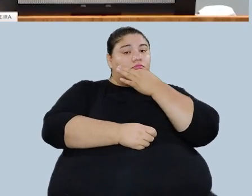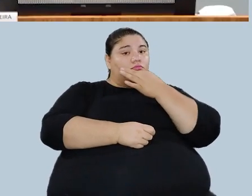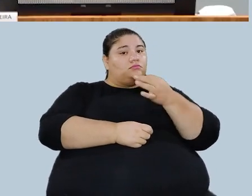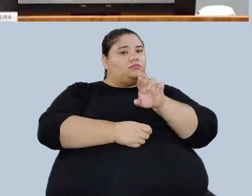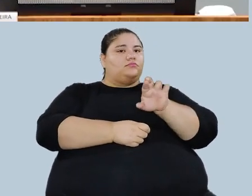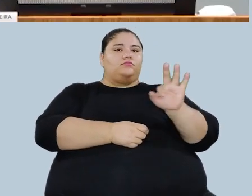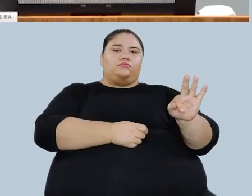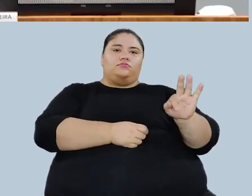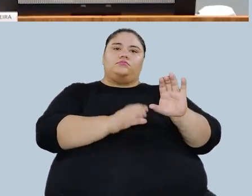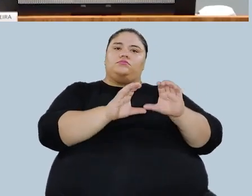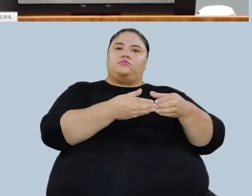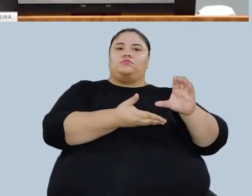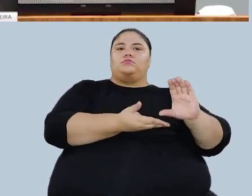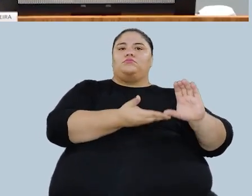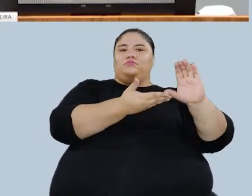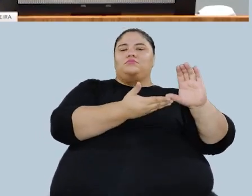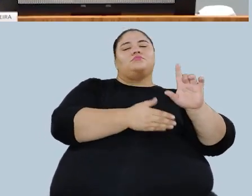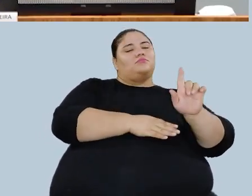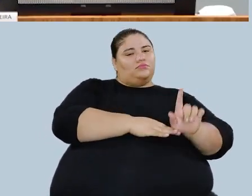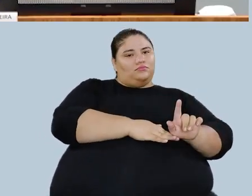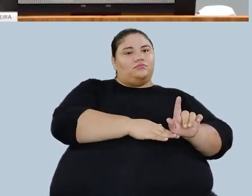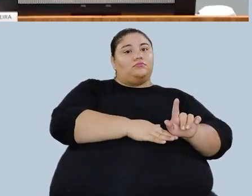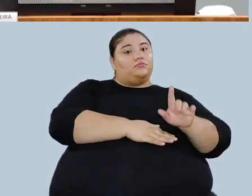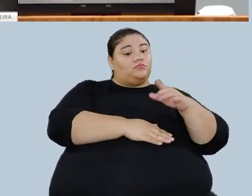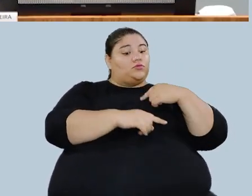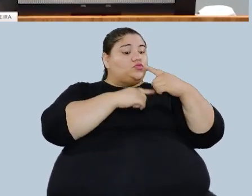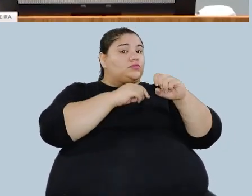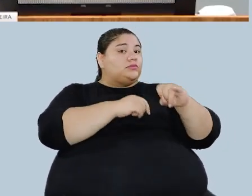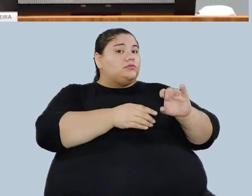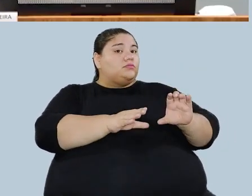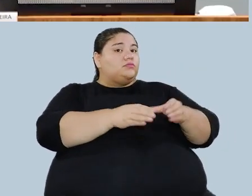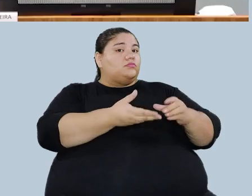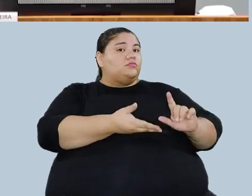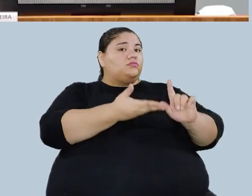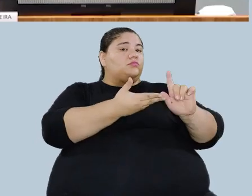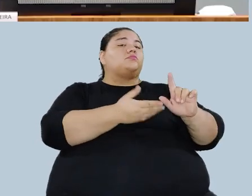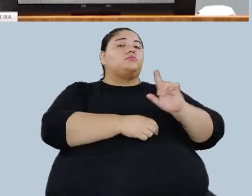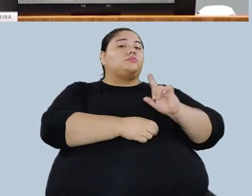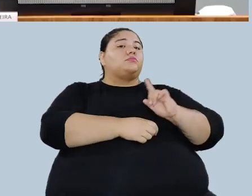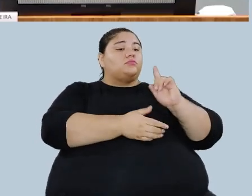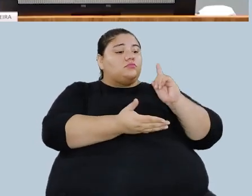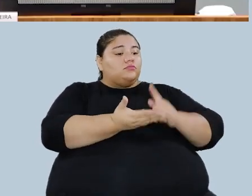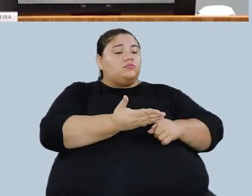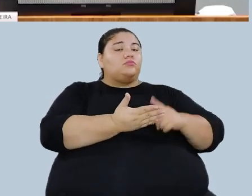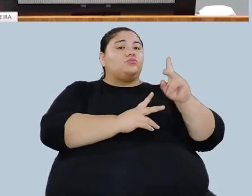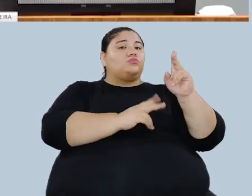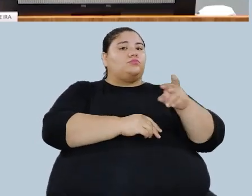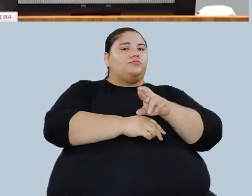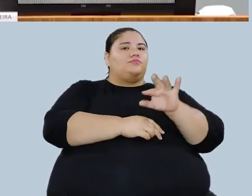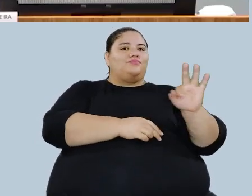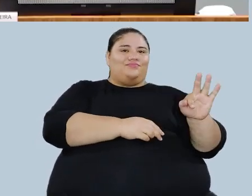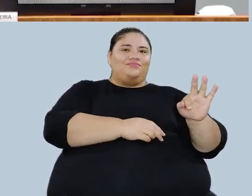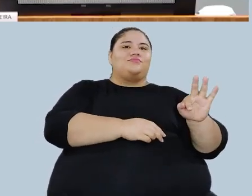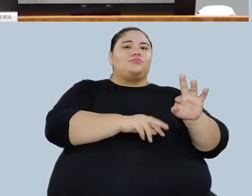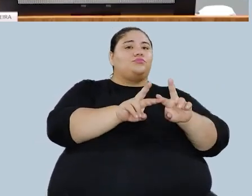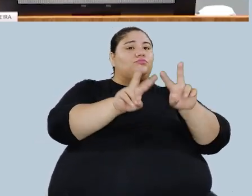Receita Federal e ao Comitê Gestor. A minha dúvida é se o Comitê Gestor terá o mesmo compromisso e o comprometimento da Receita